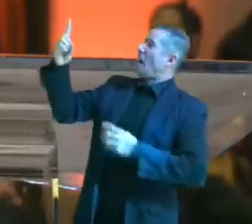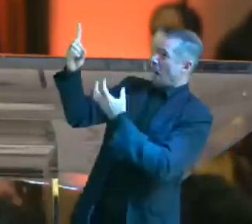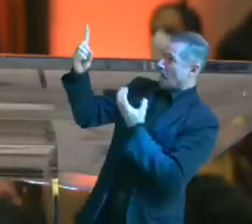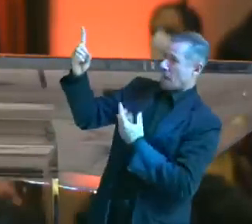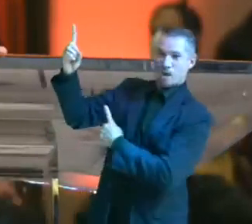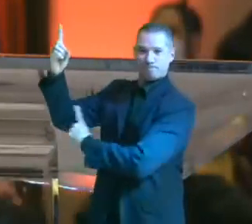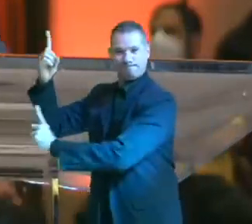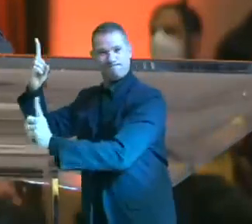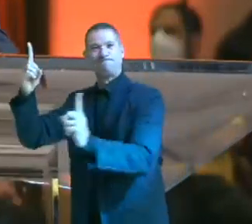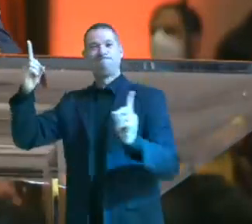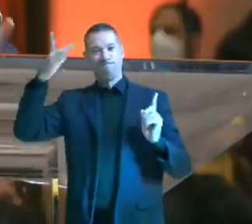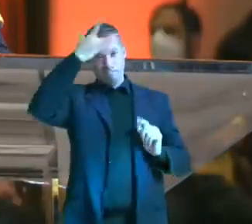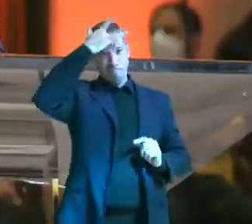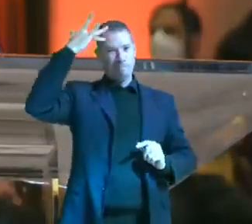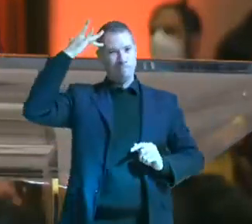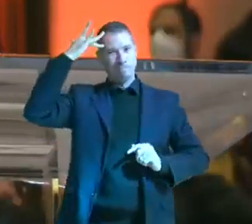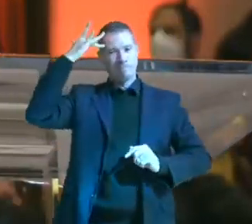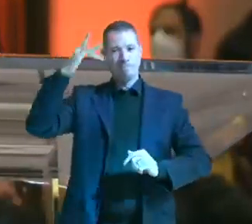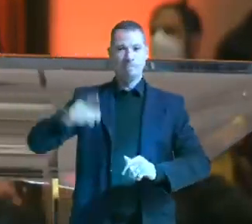das pessoas.